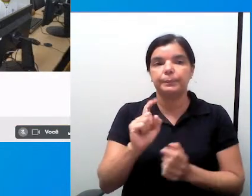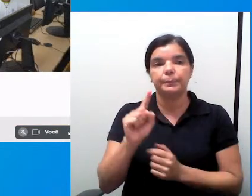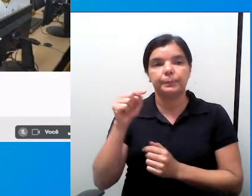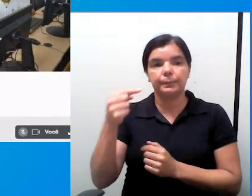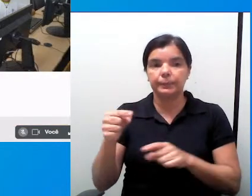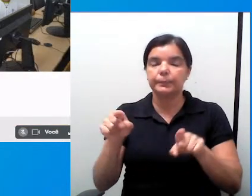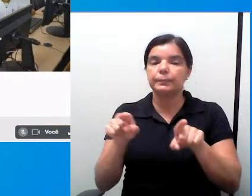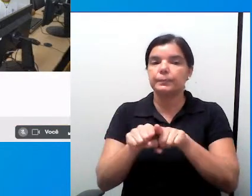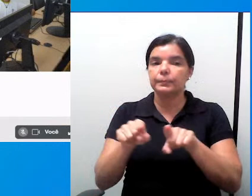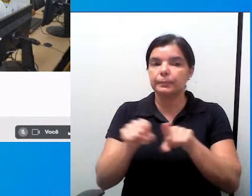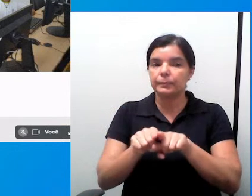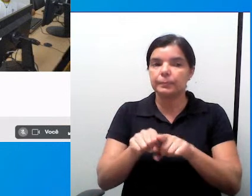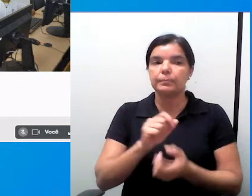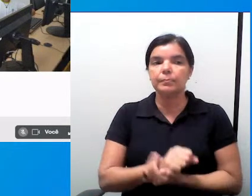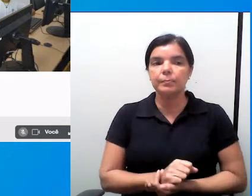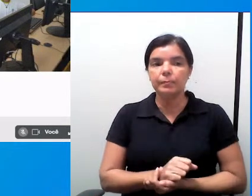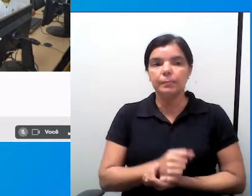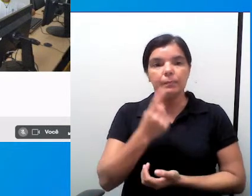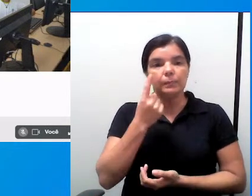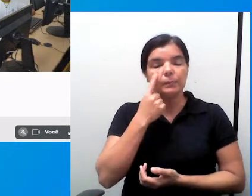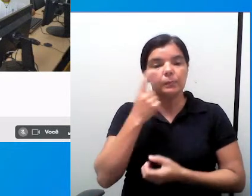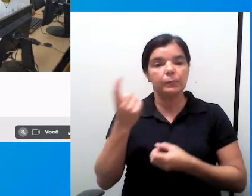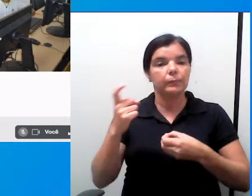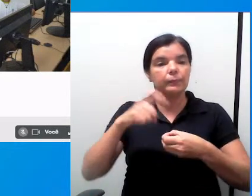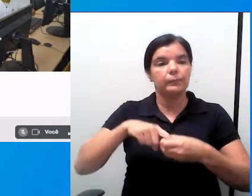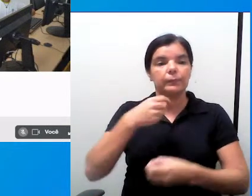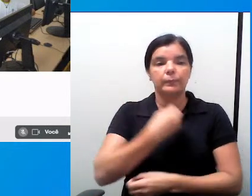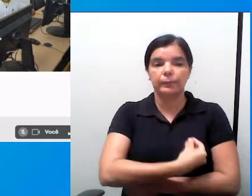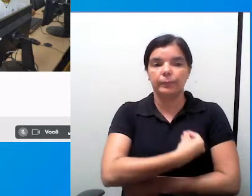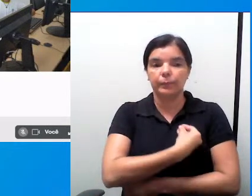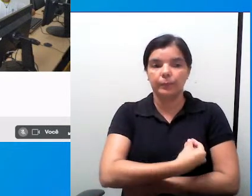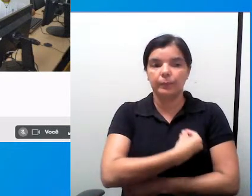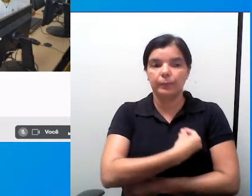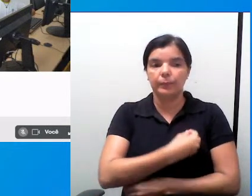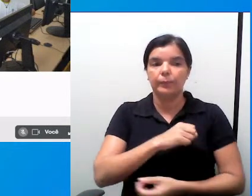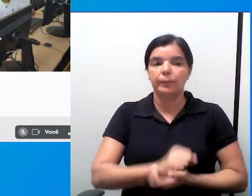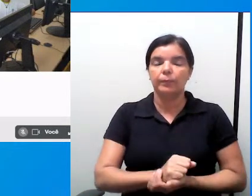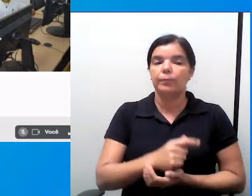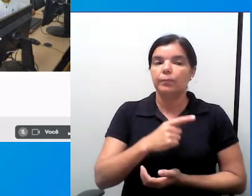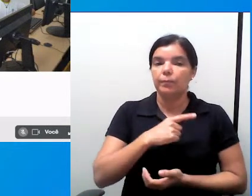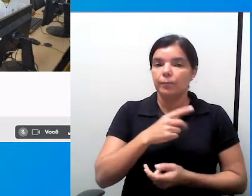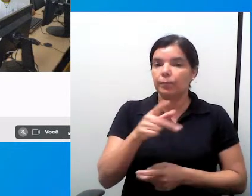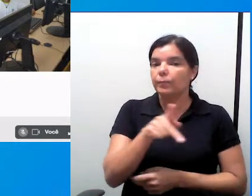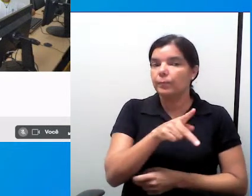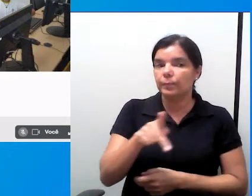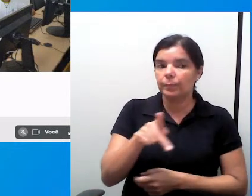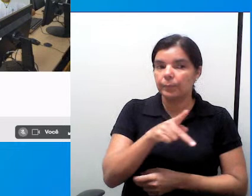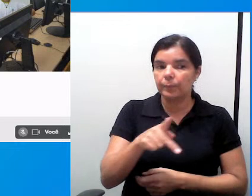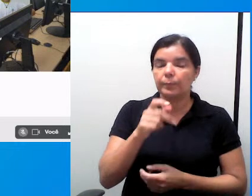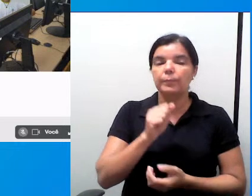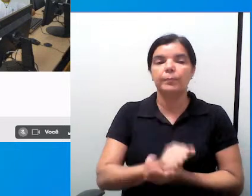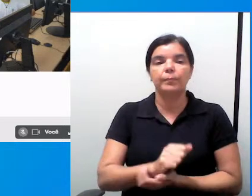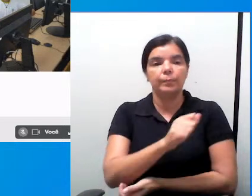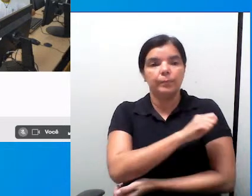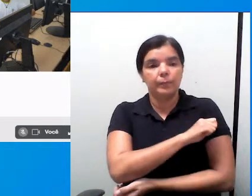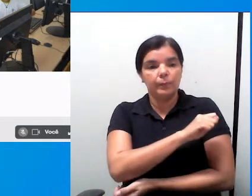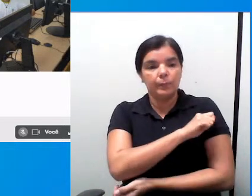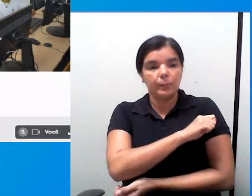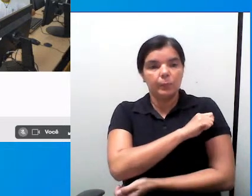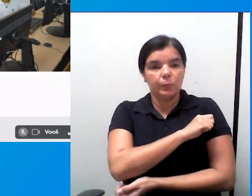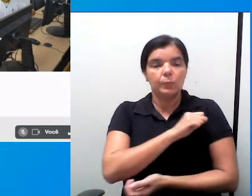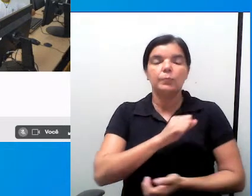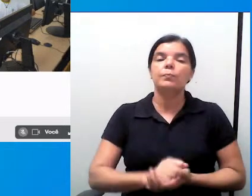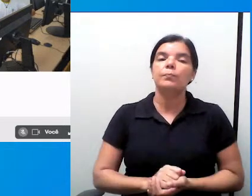ação executada, que aí já foi no retorno presencial agora. Então, aqui temos um professor nosso, estudantes nossos,